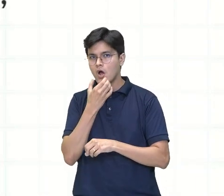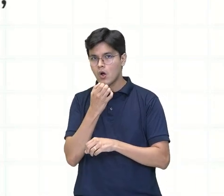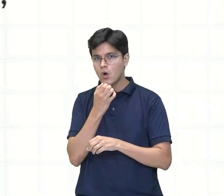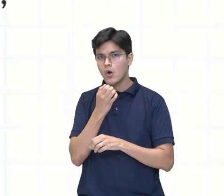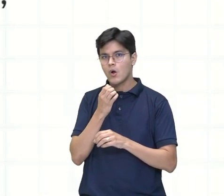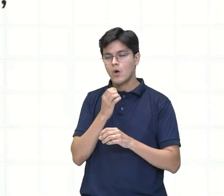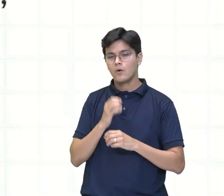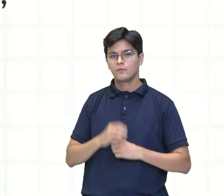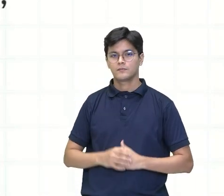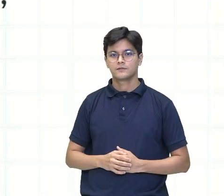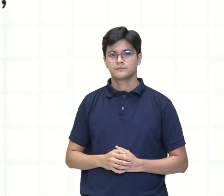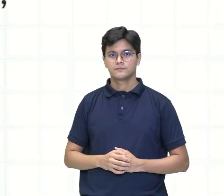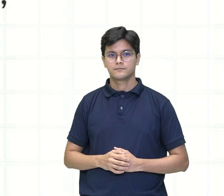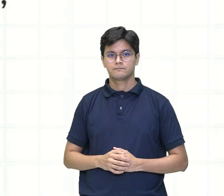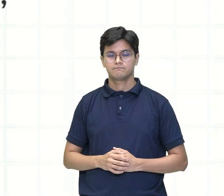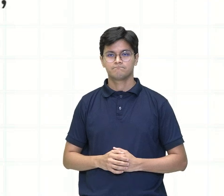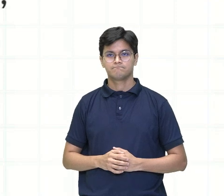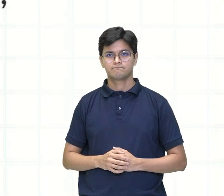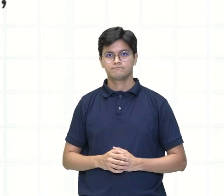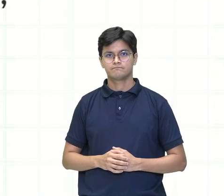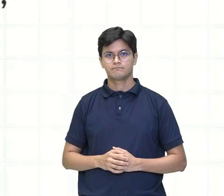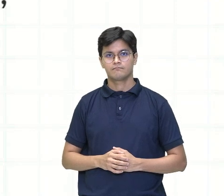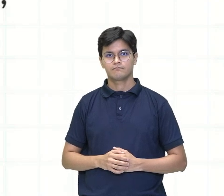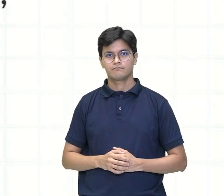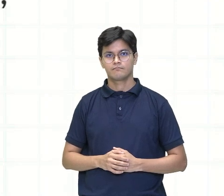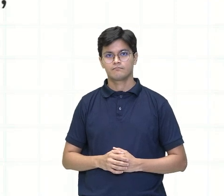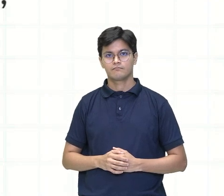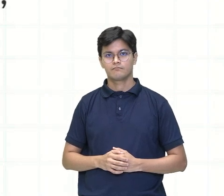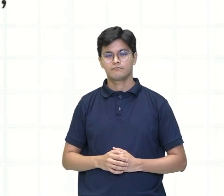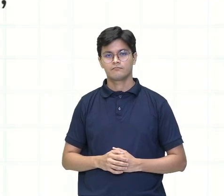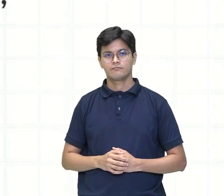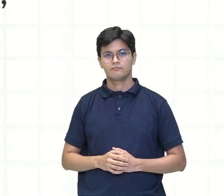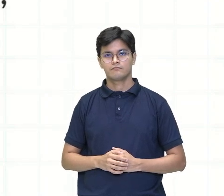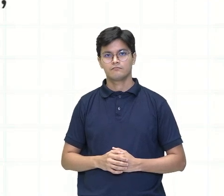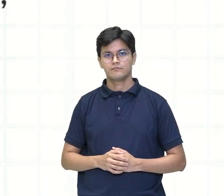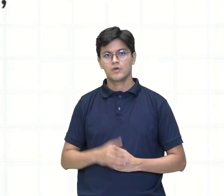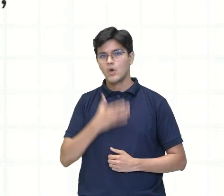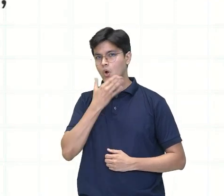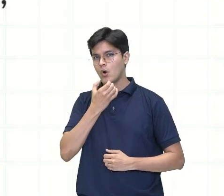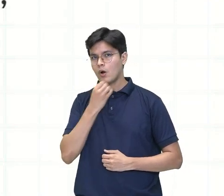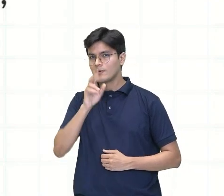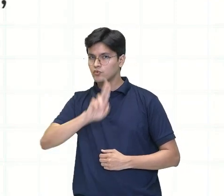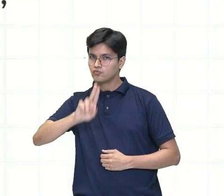an iPhone, eles foram contactados por um iPhone